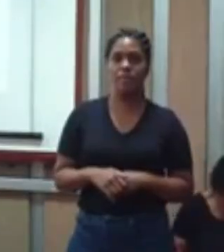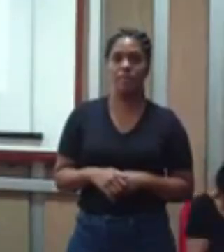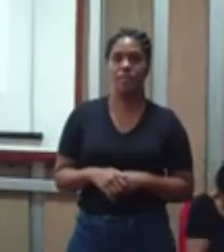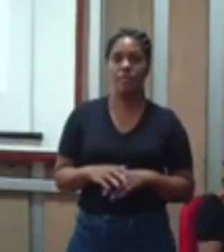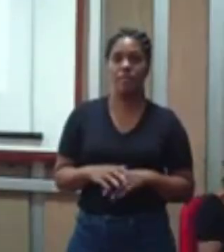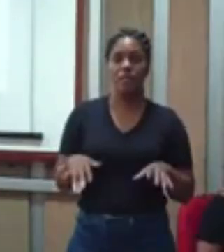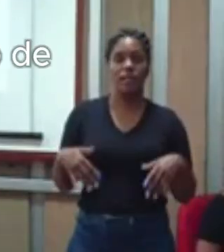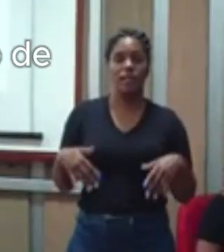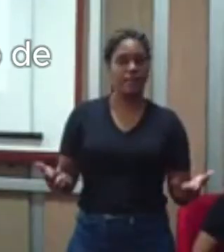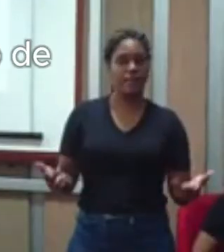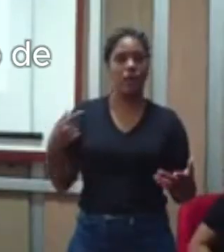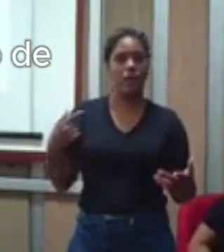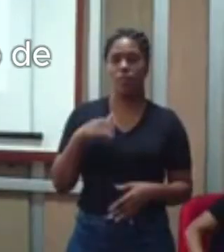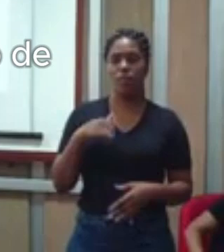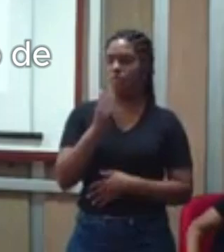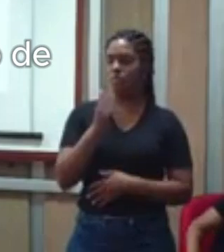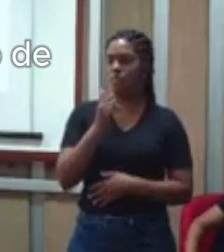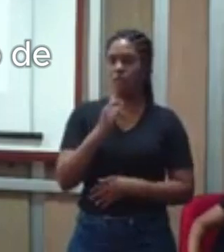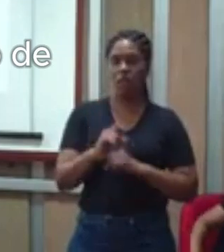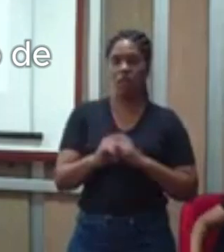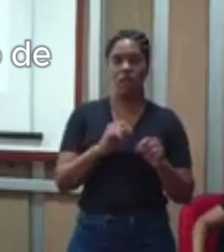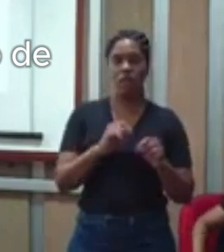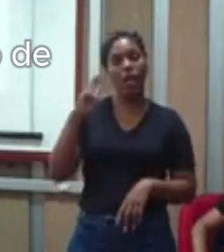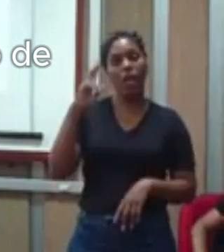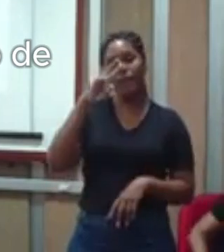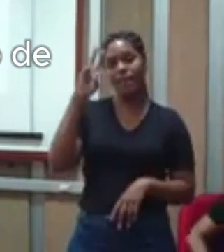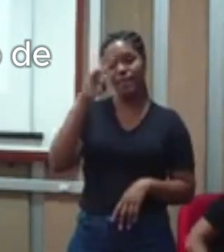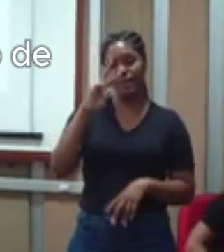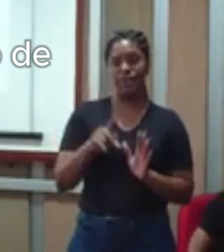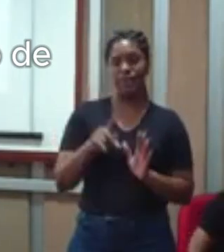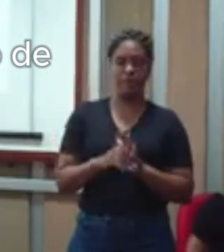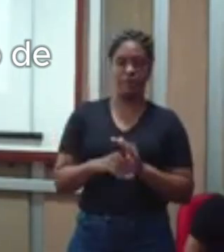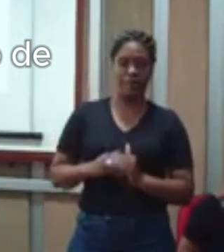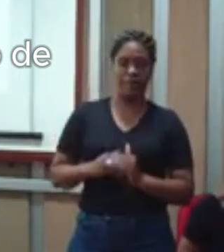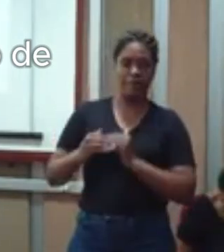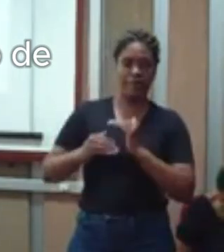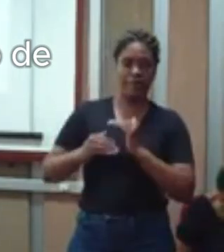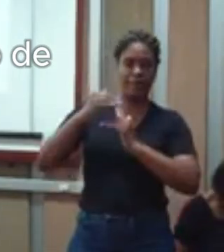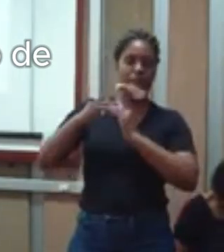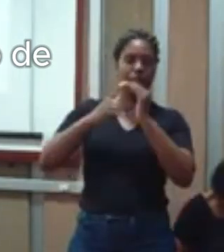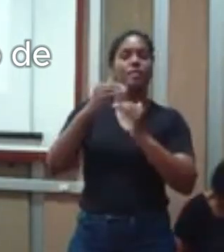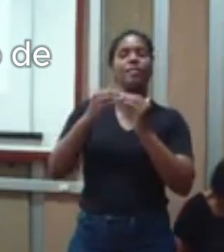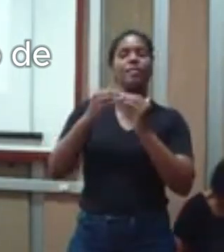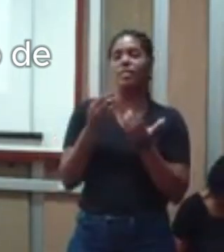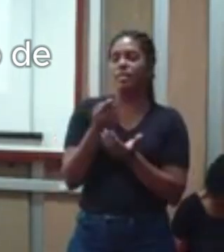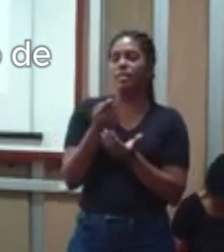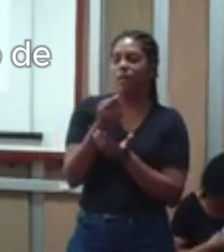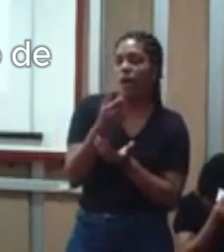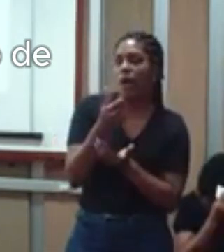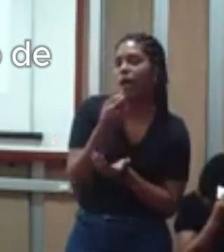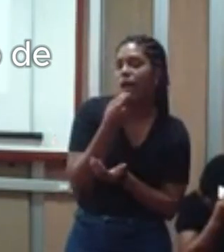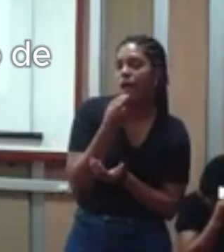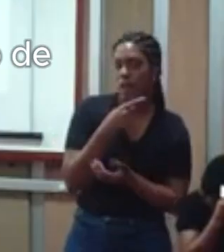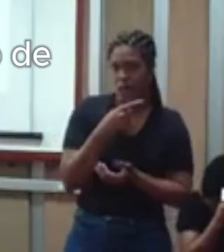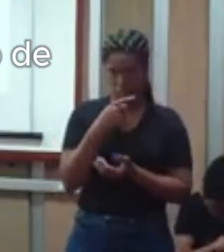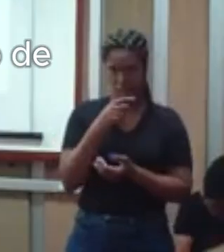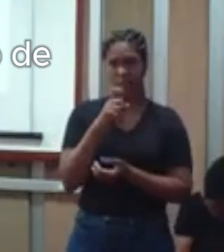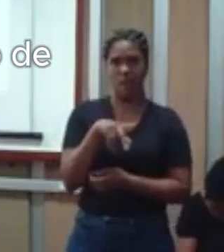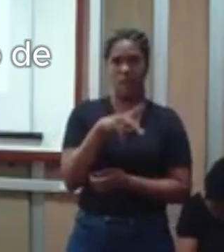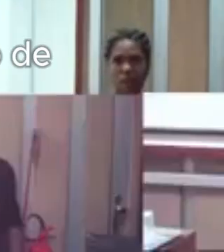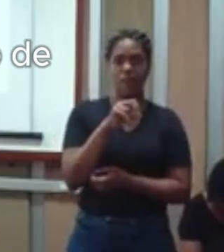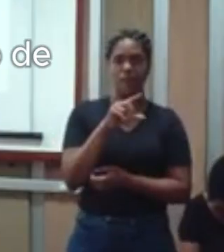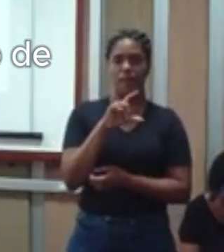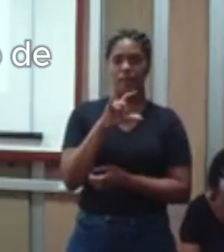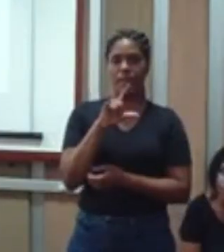Então, o que eu vou contar para vocês é a história do desenvolvimento desse quase medicamento, né, que é a polilaminina. A